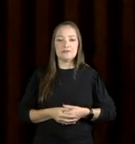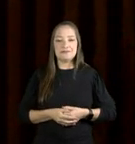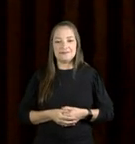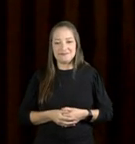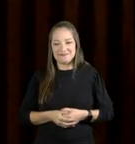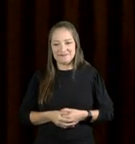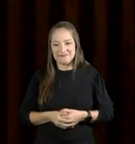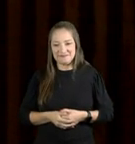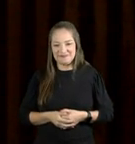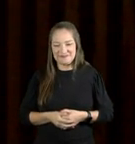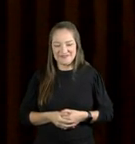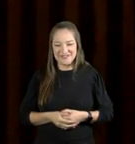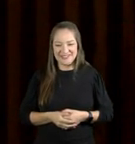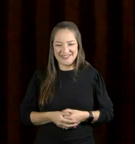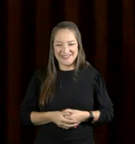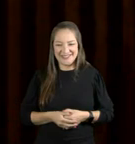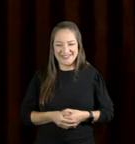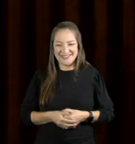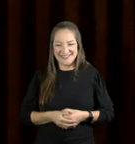Então,